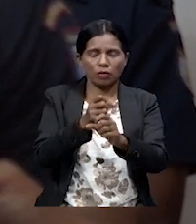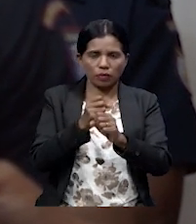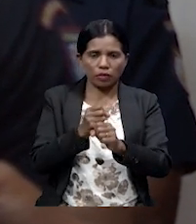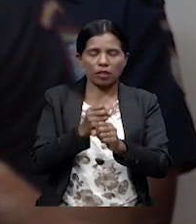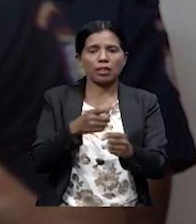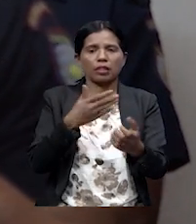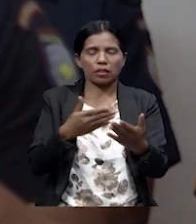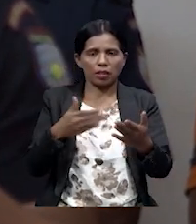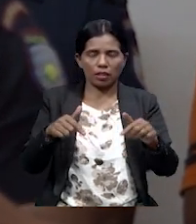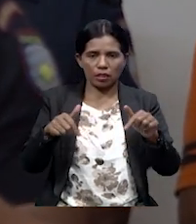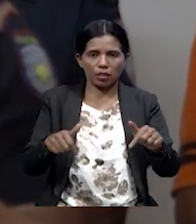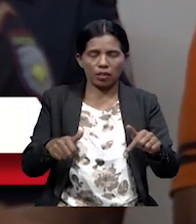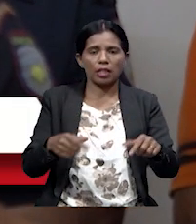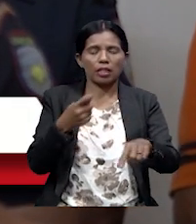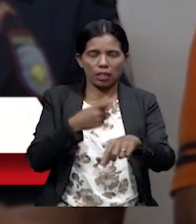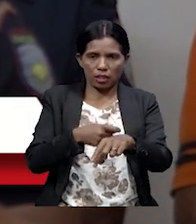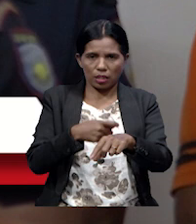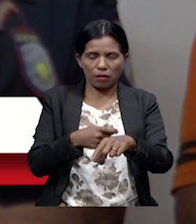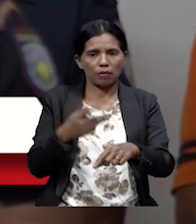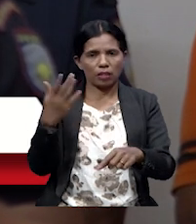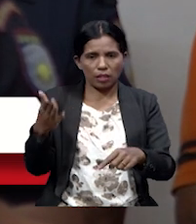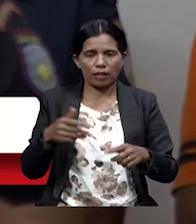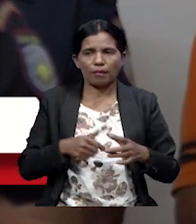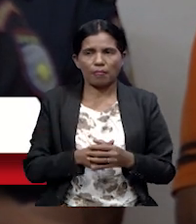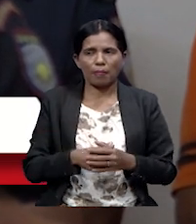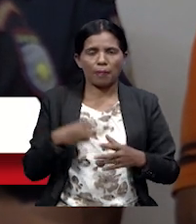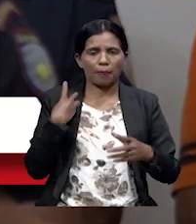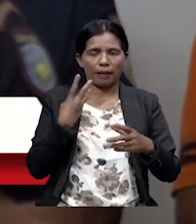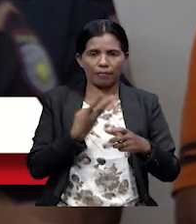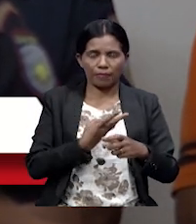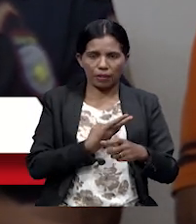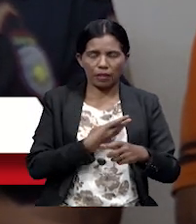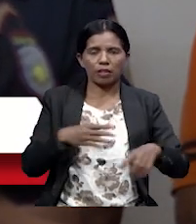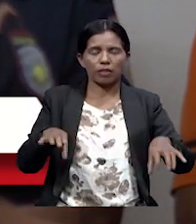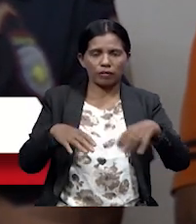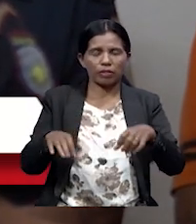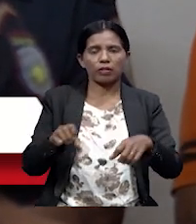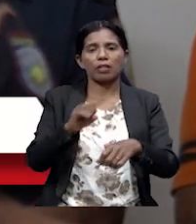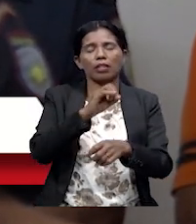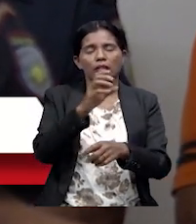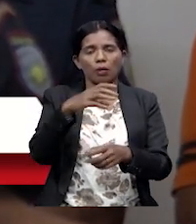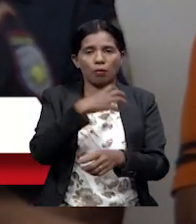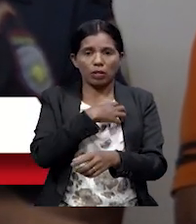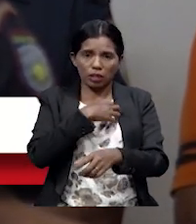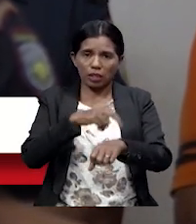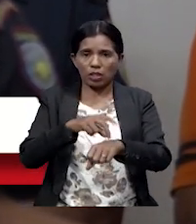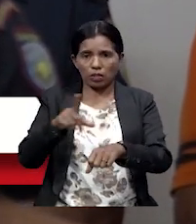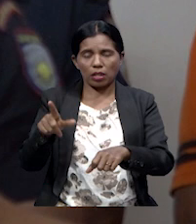idane no ia momento idane kedas. Itania Serviço Investigação Polícia Nacional